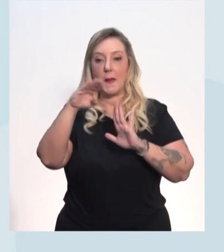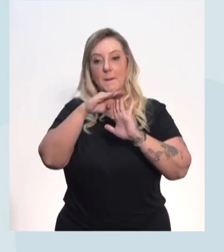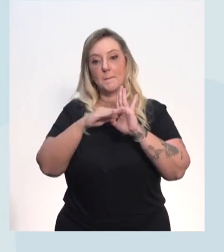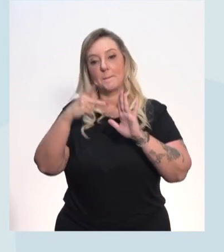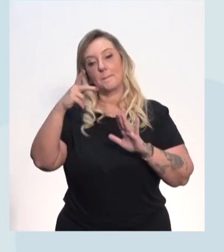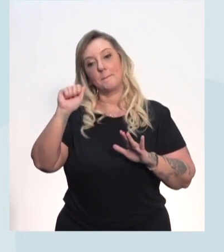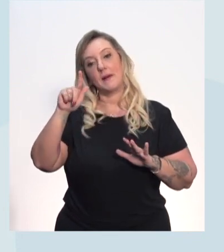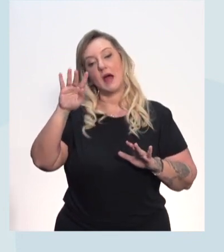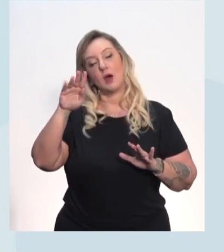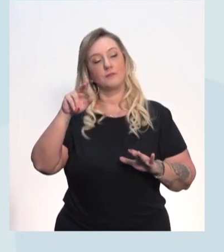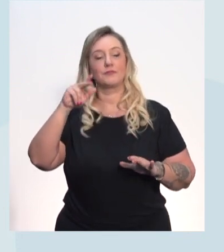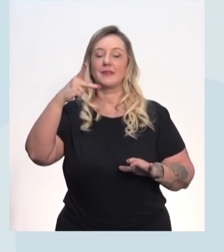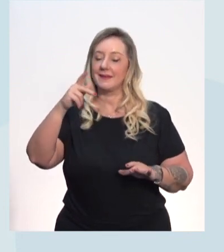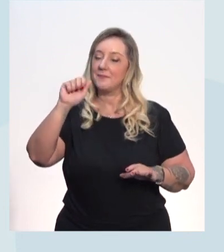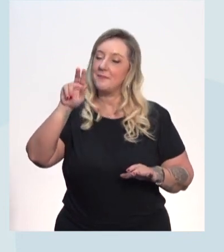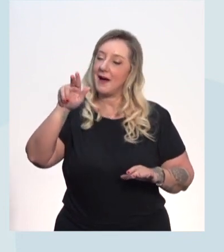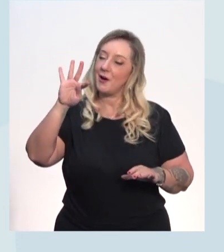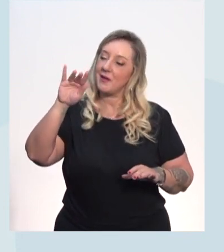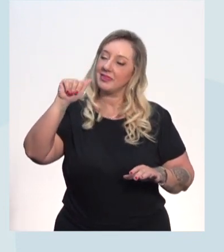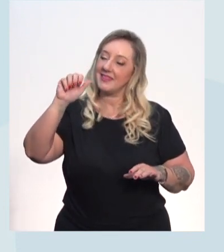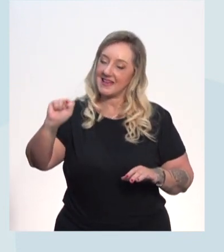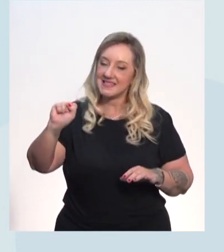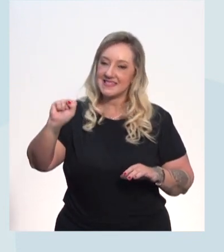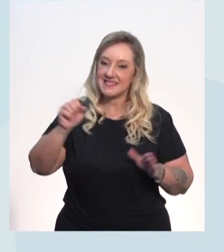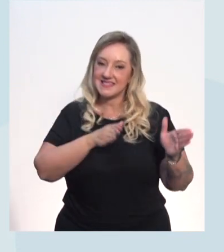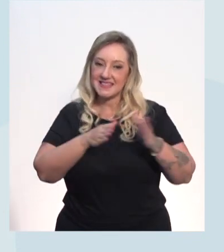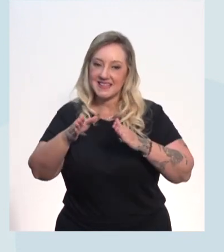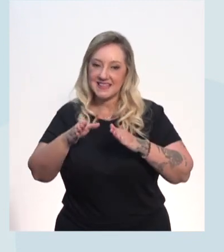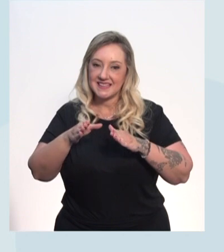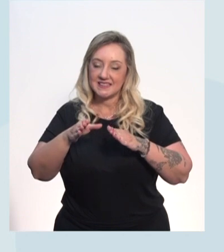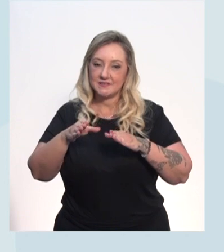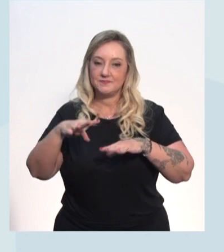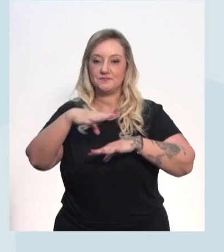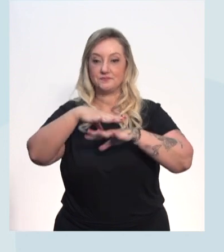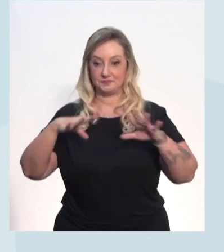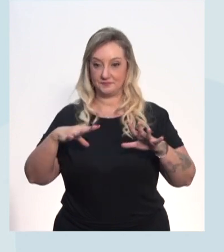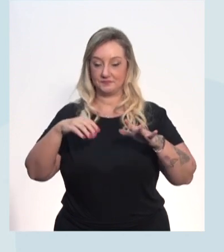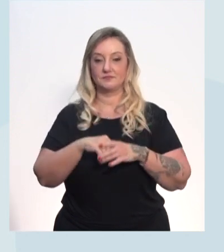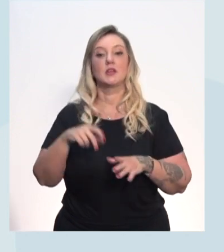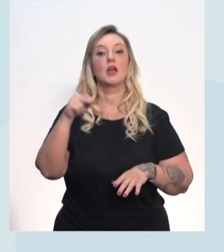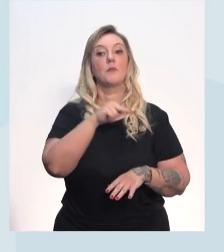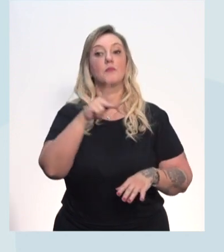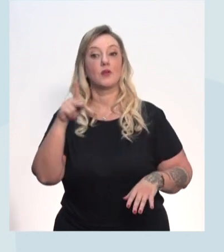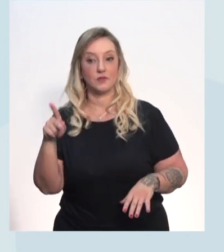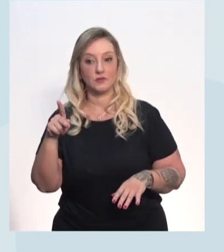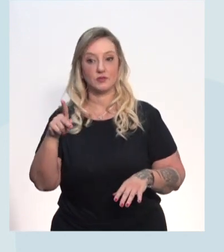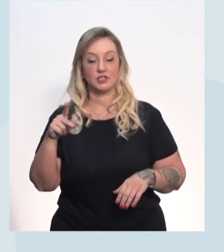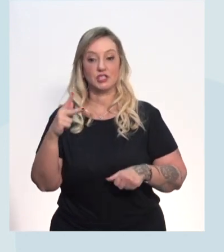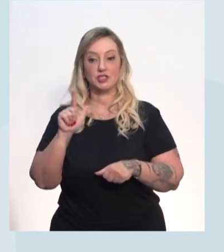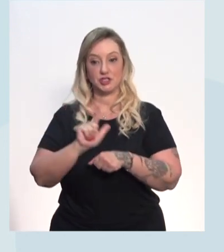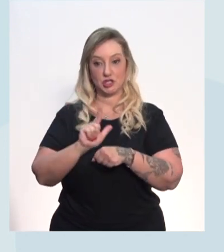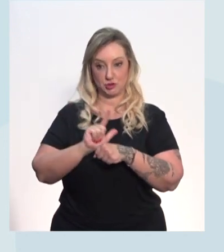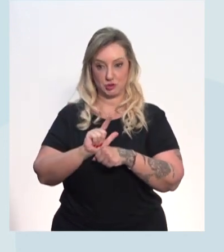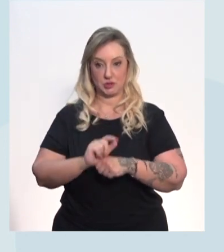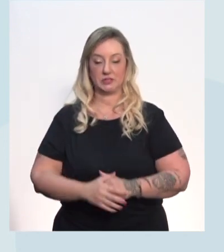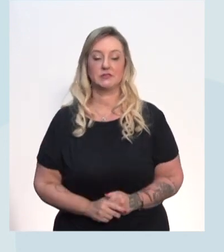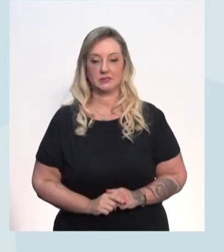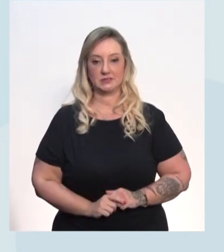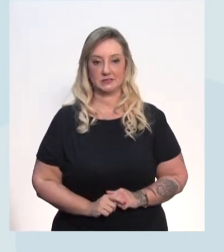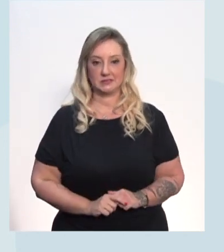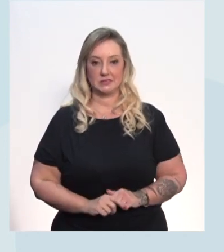Quando vocês acessam, na seção ATPC em rede, vocês vão ver lá todo um cardápio, né, um espectro de